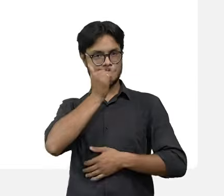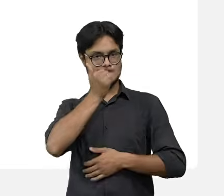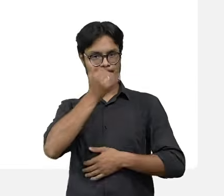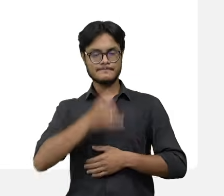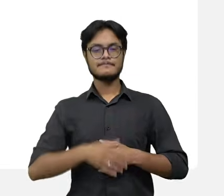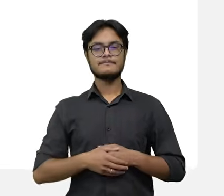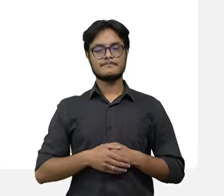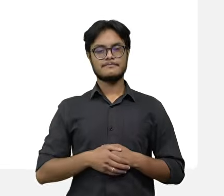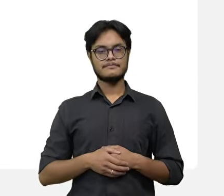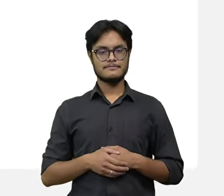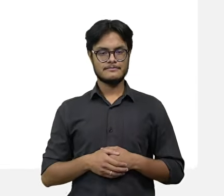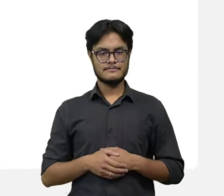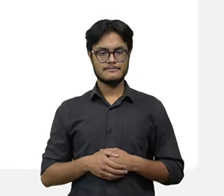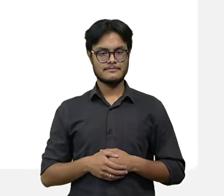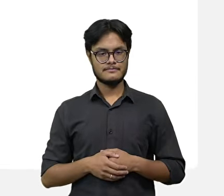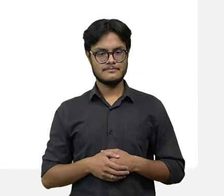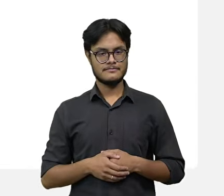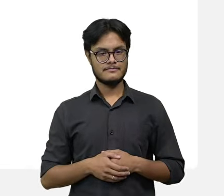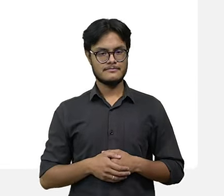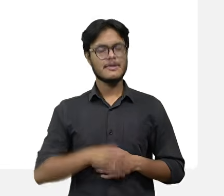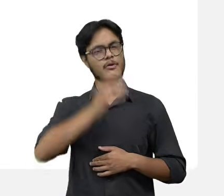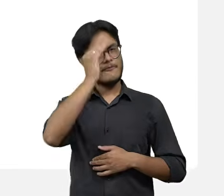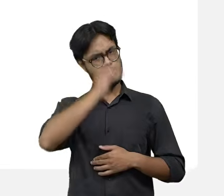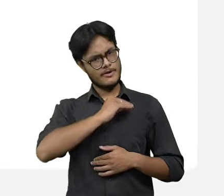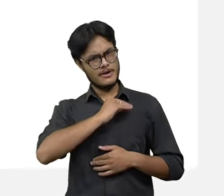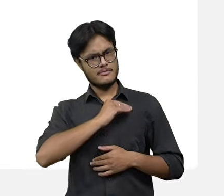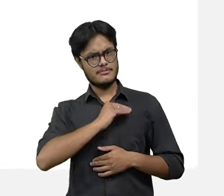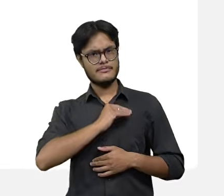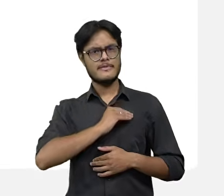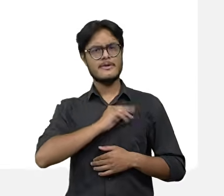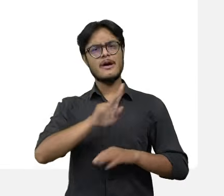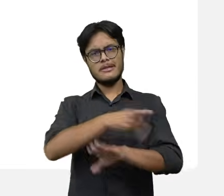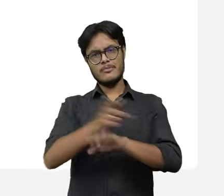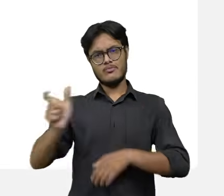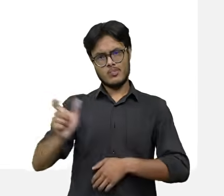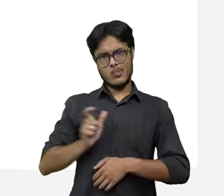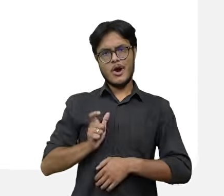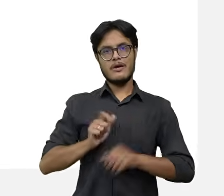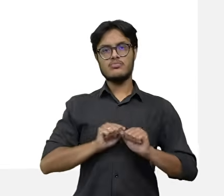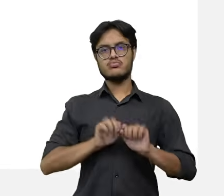Crescente. No começo, ó, força contra eletromotriz.